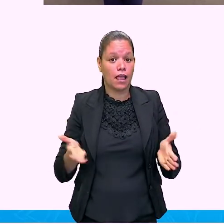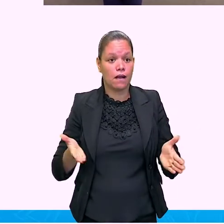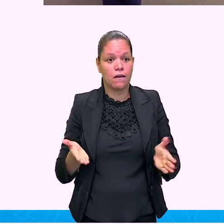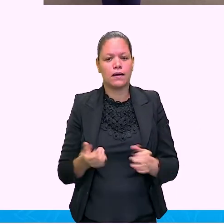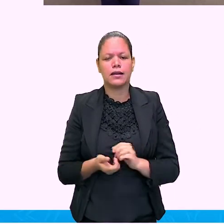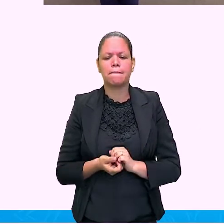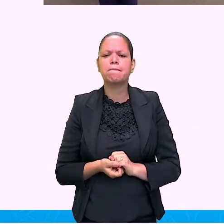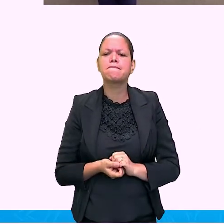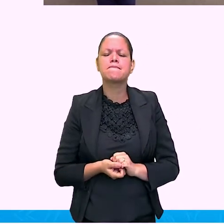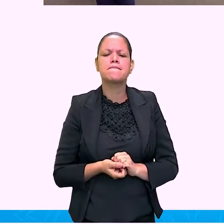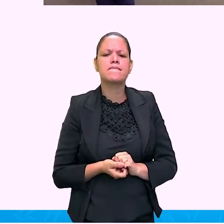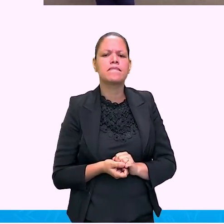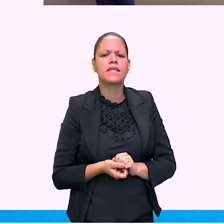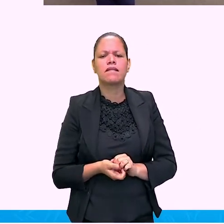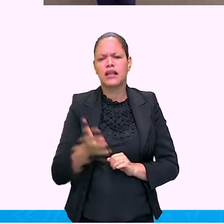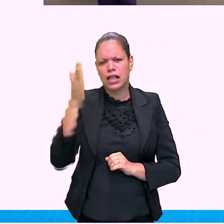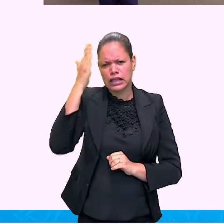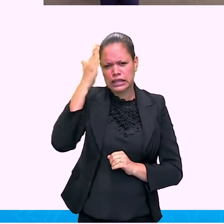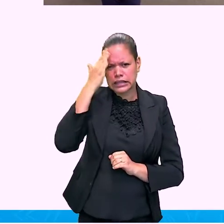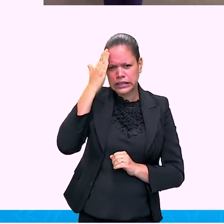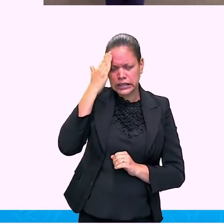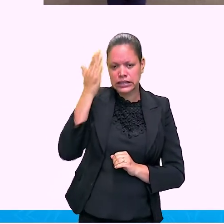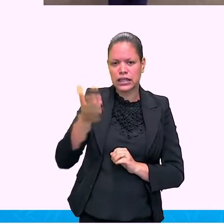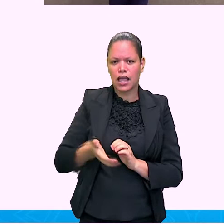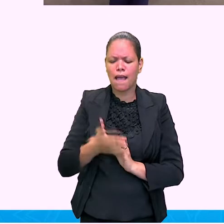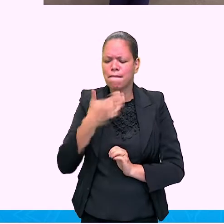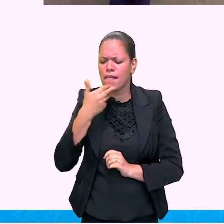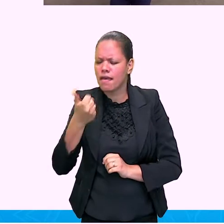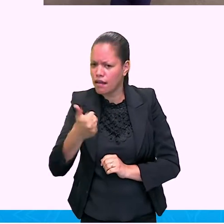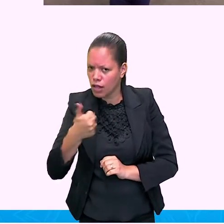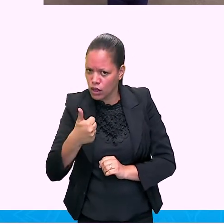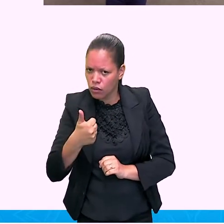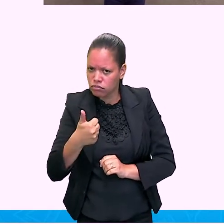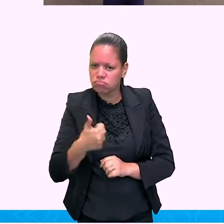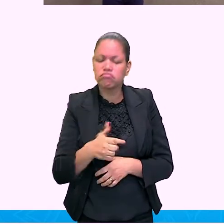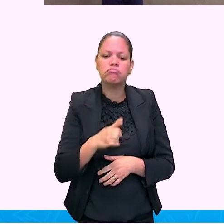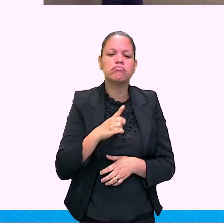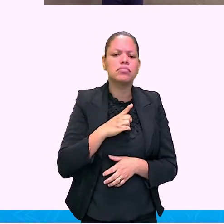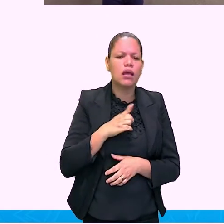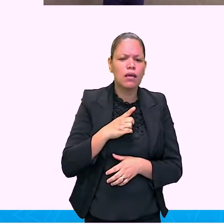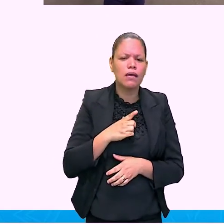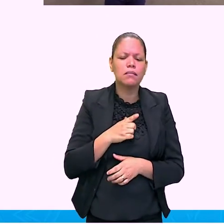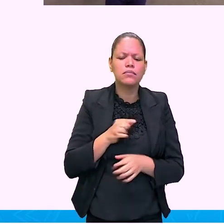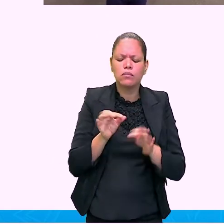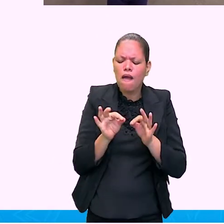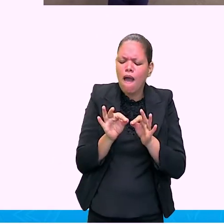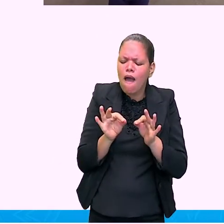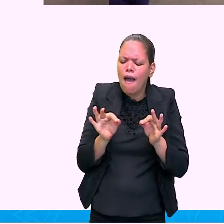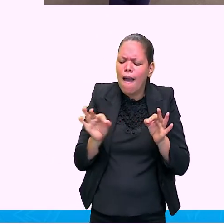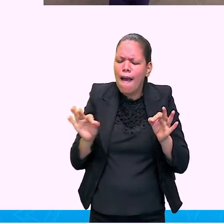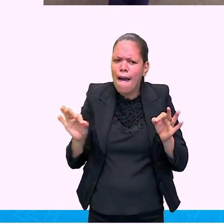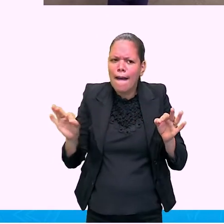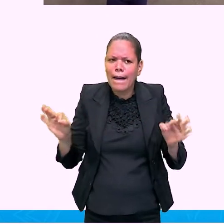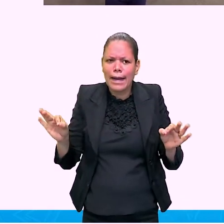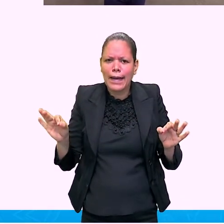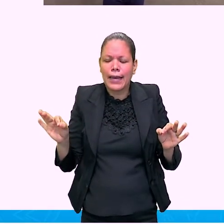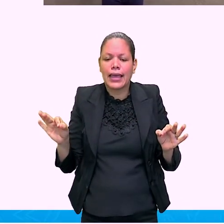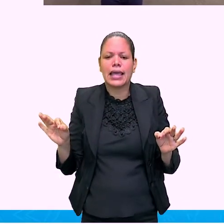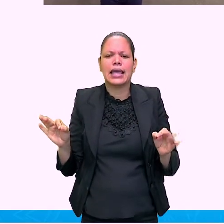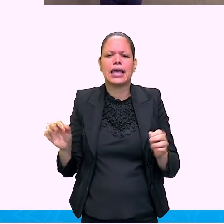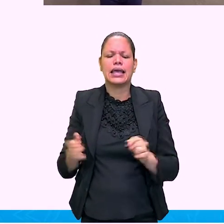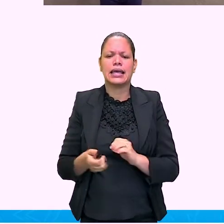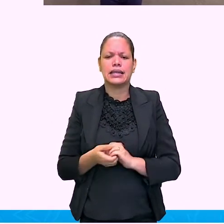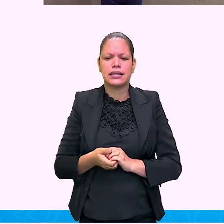retas, nós temos aqui as retas paralelas. Quando nós temos uma reta paralela? É quando elas são